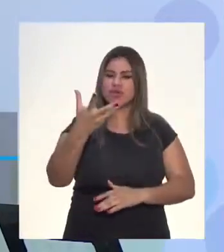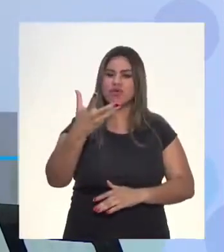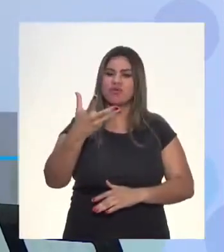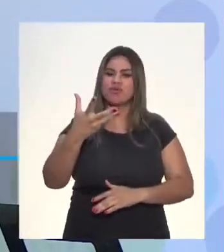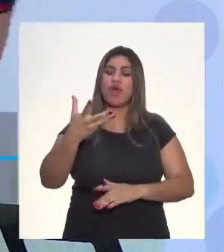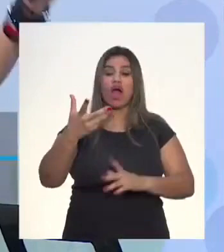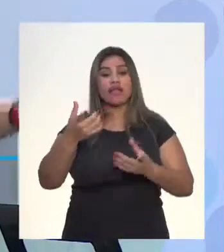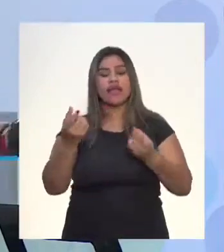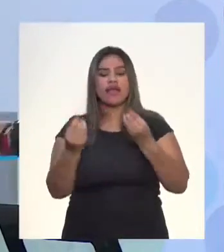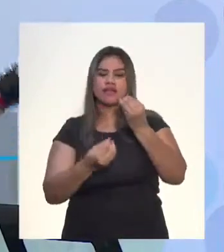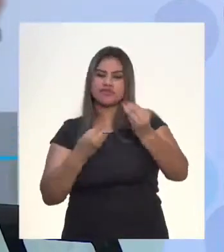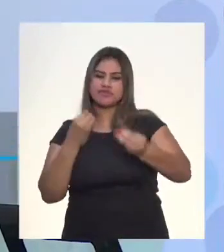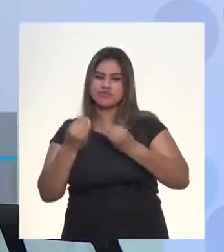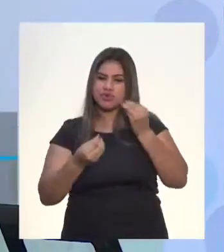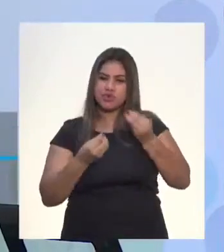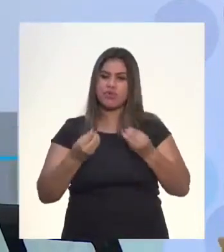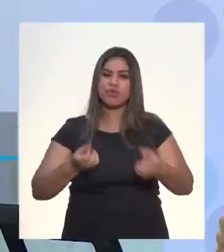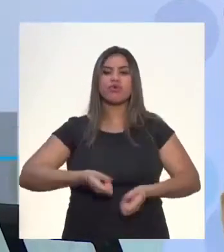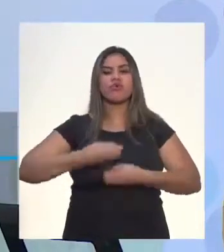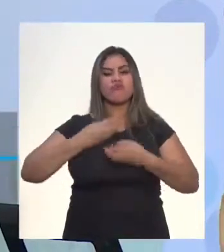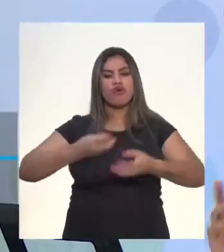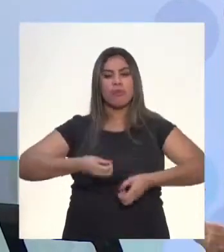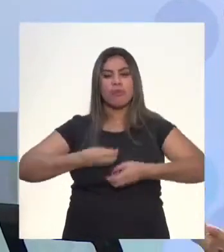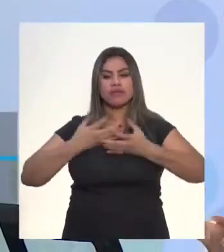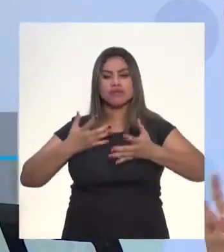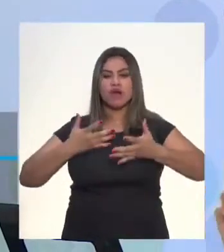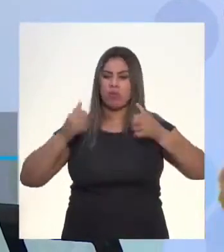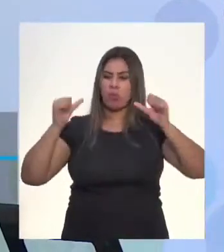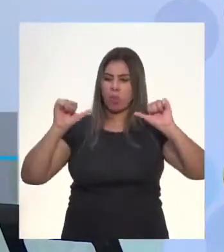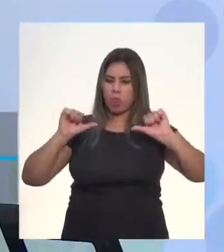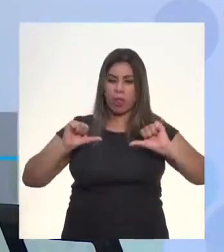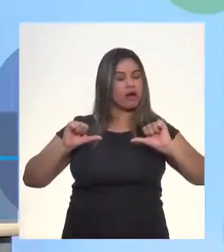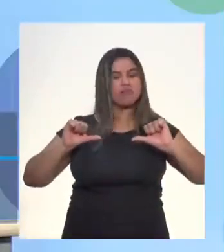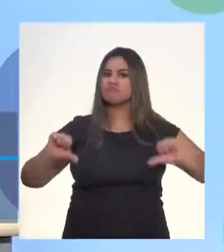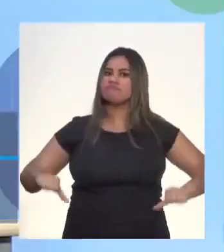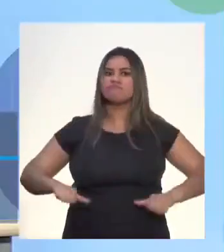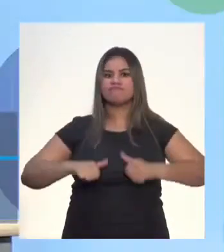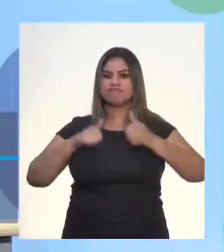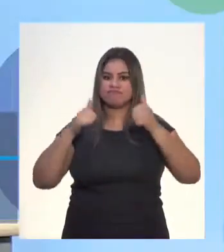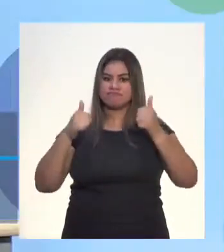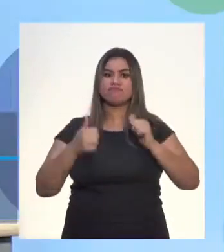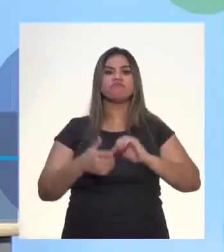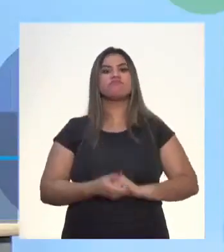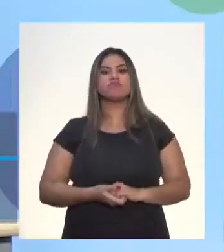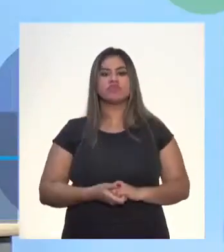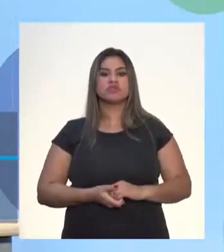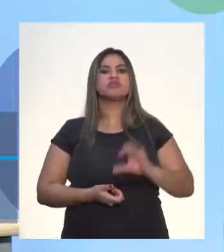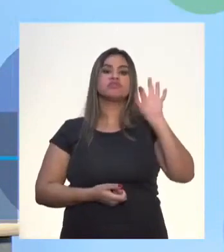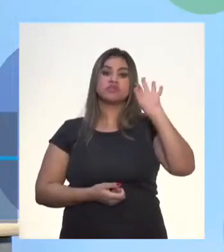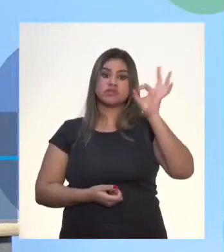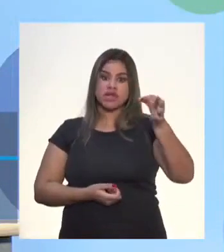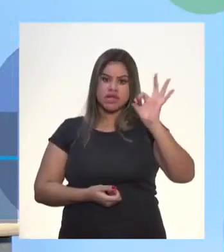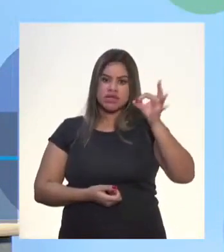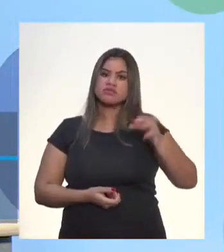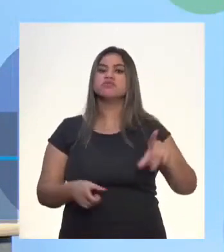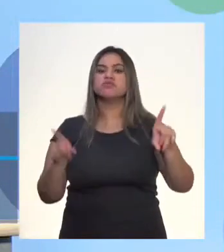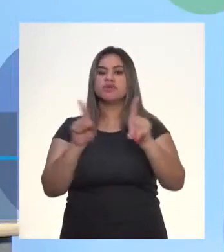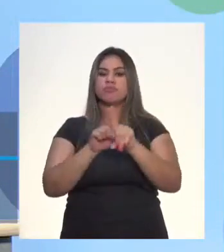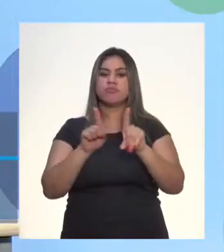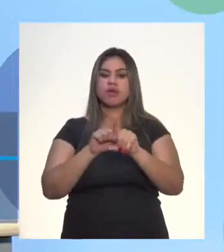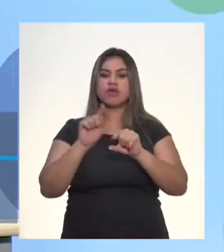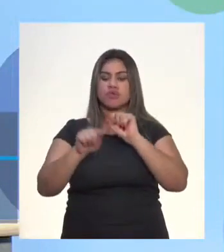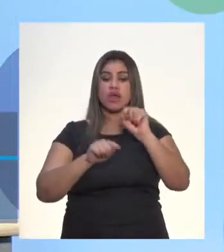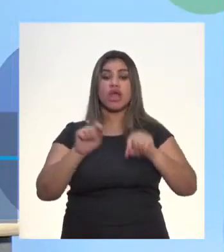dados, ao invés de tão discrepantes, se tornem cada vez mais, né? E esses dados, né, eles são utilizados, né,